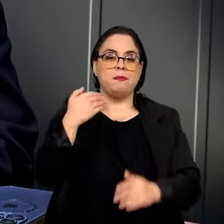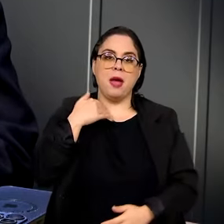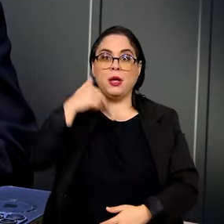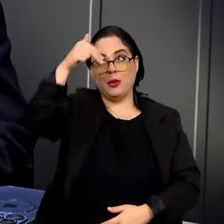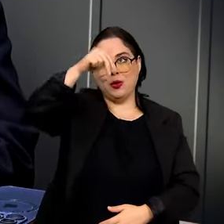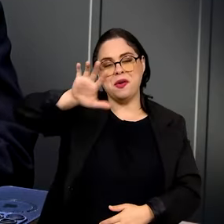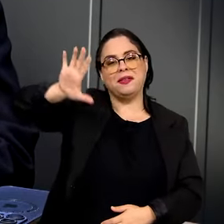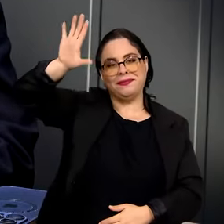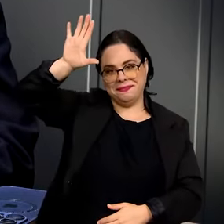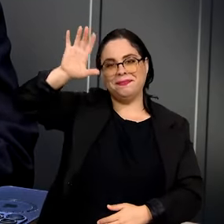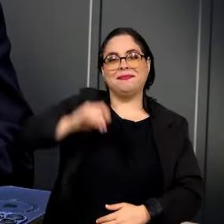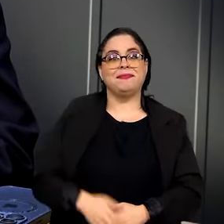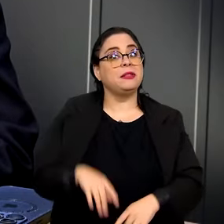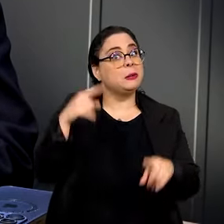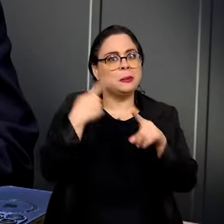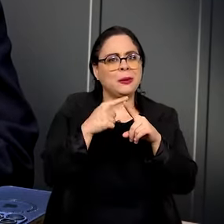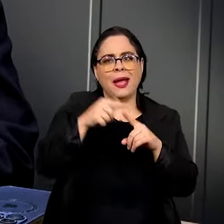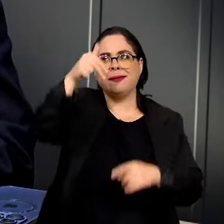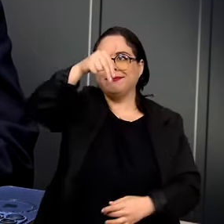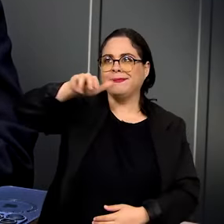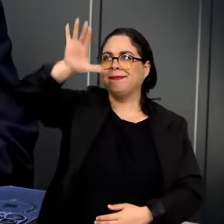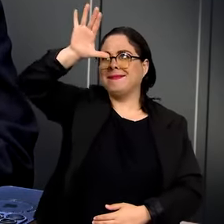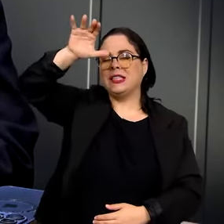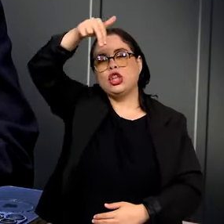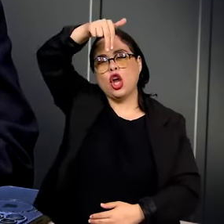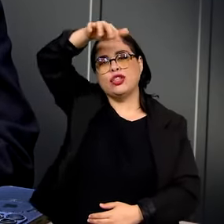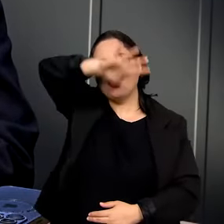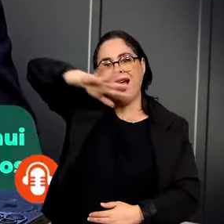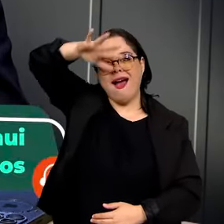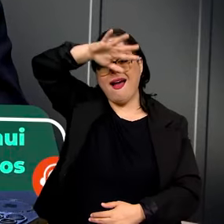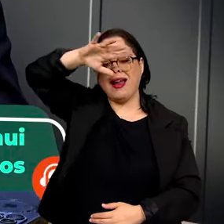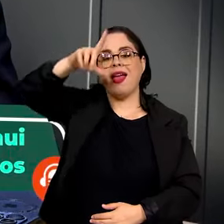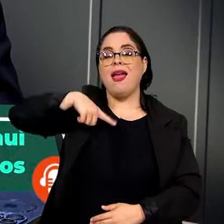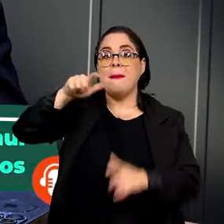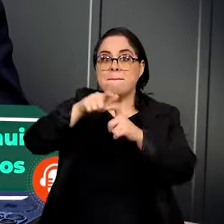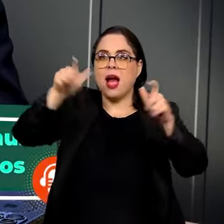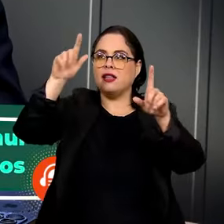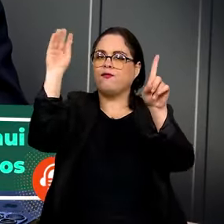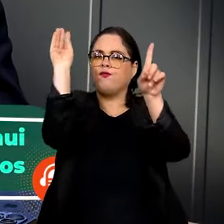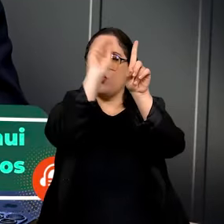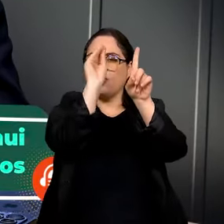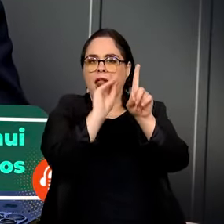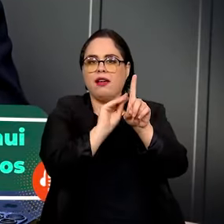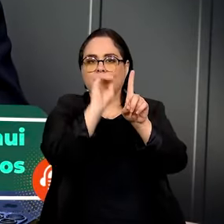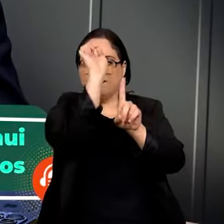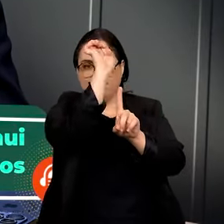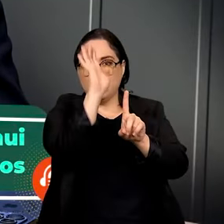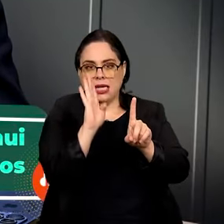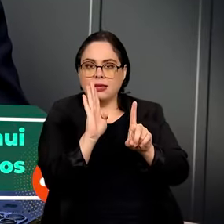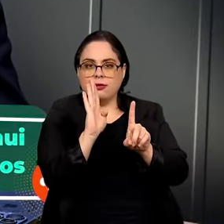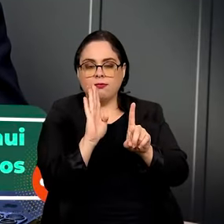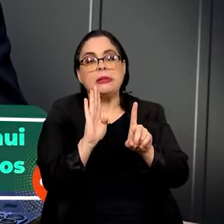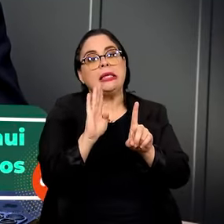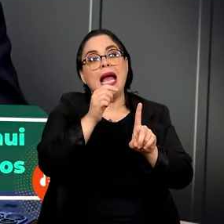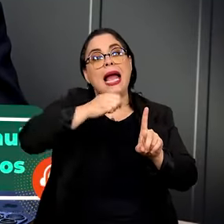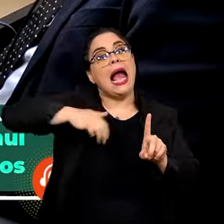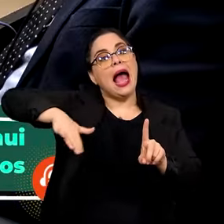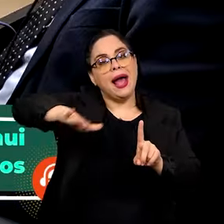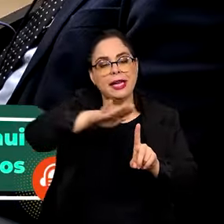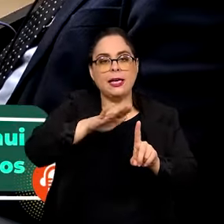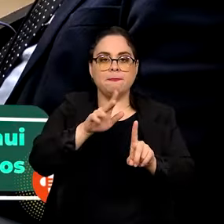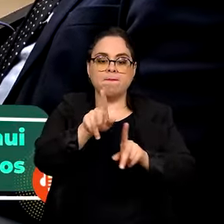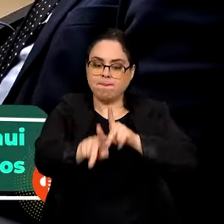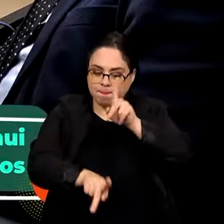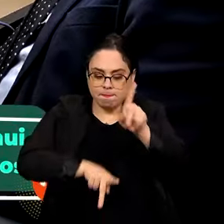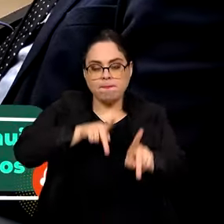garantidor foi o Banco do Nordeste né Eh porque o Nordeste e o Norte são as regiões mais vulneráveis do